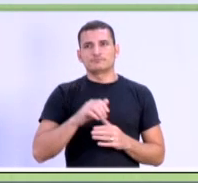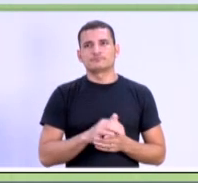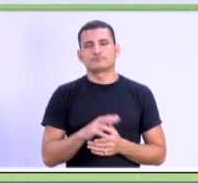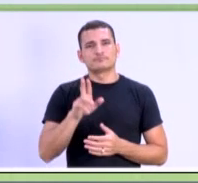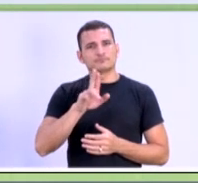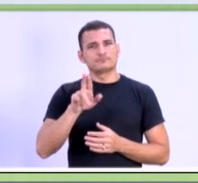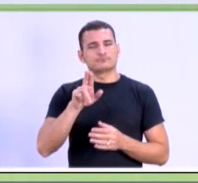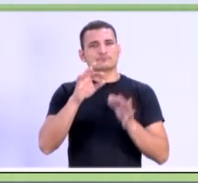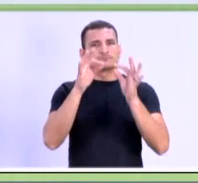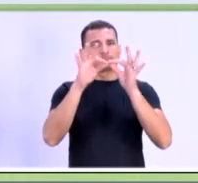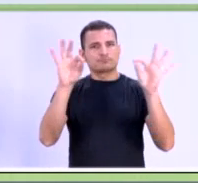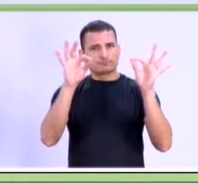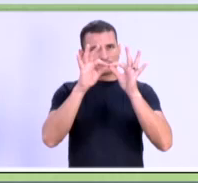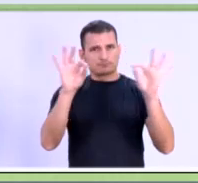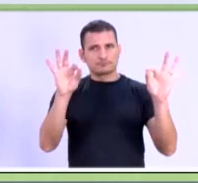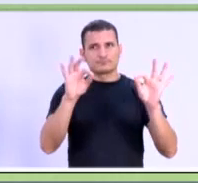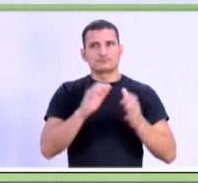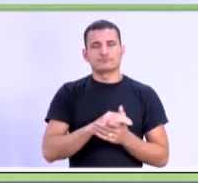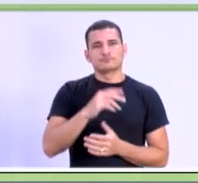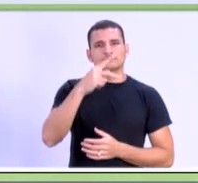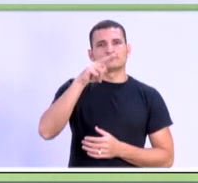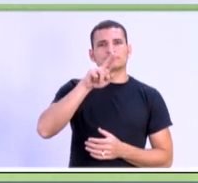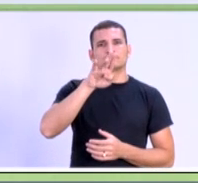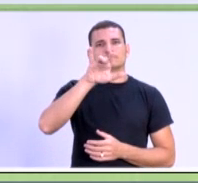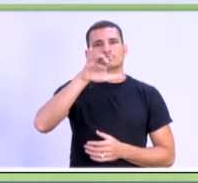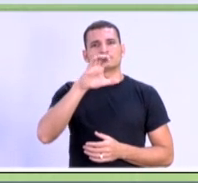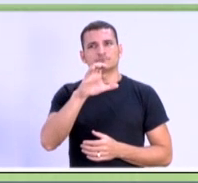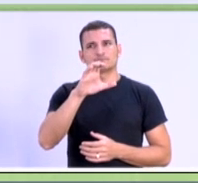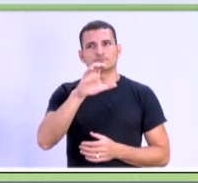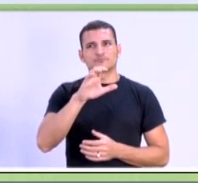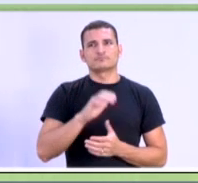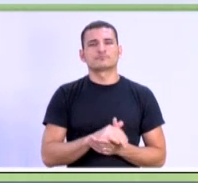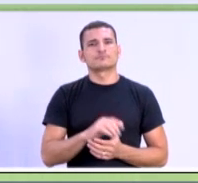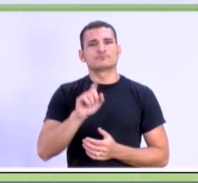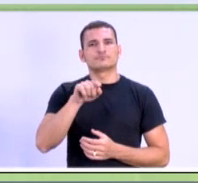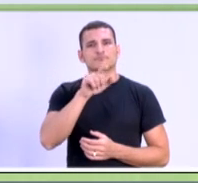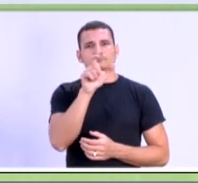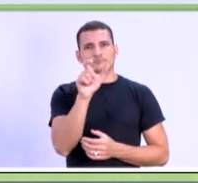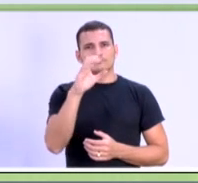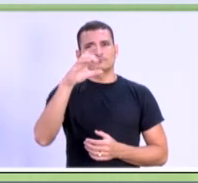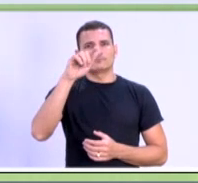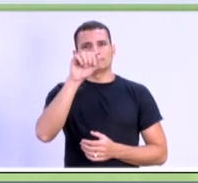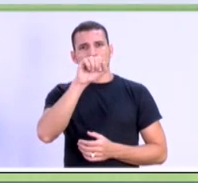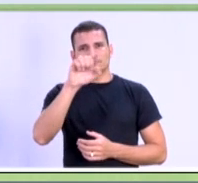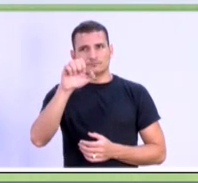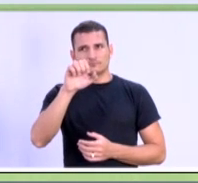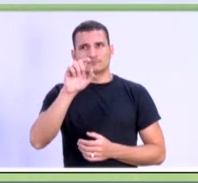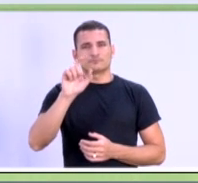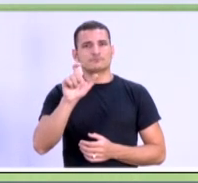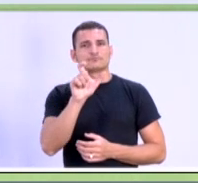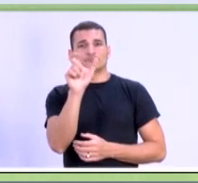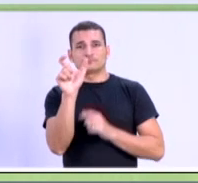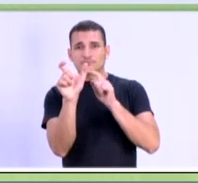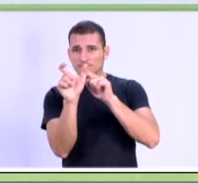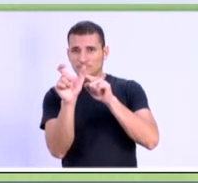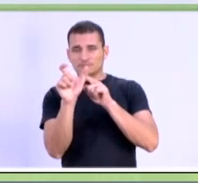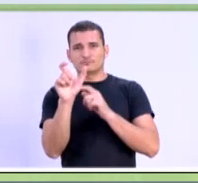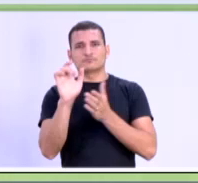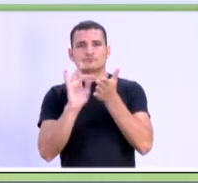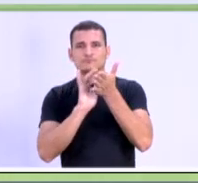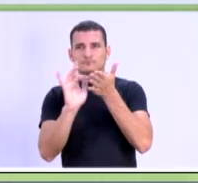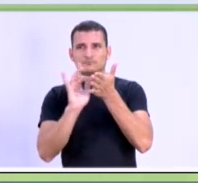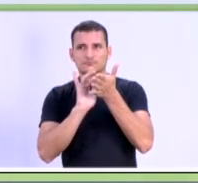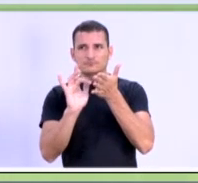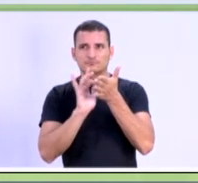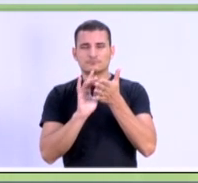seguinte estrutura: público, que é uma classificação pública, eu vou classificar e eu vou definir para o computador o que é o smartphone. Essa definição tem